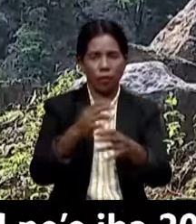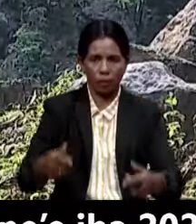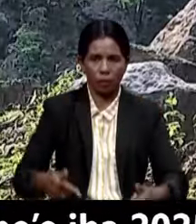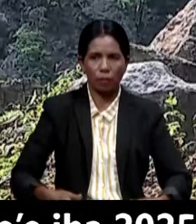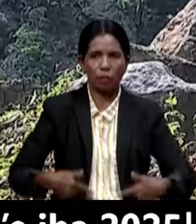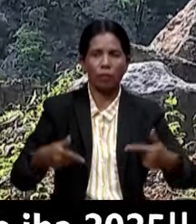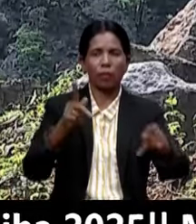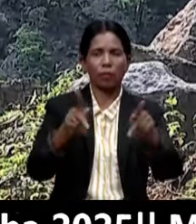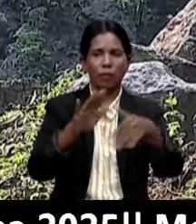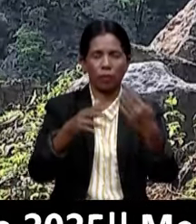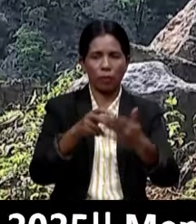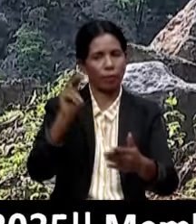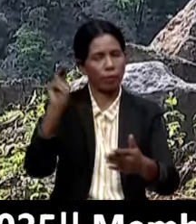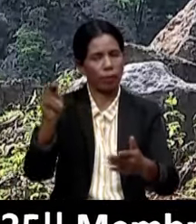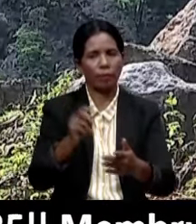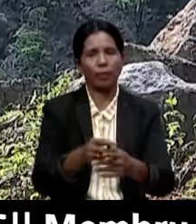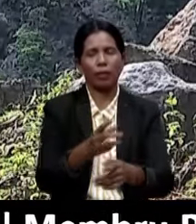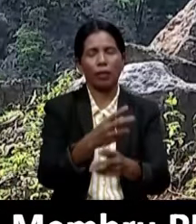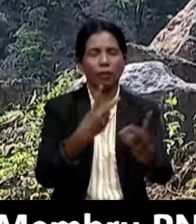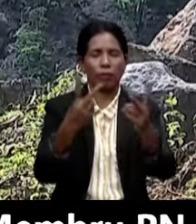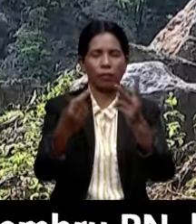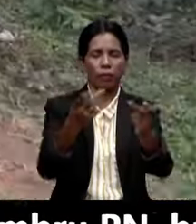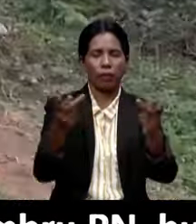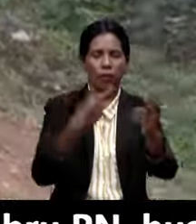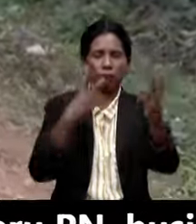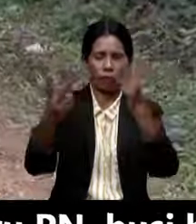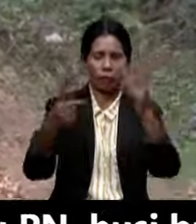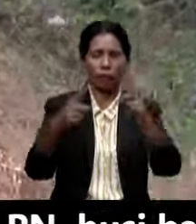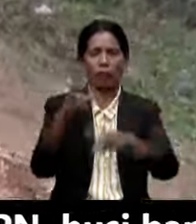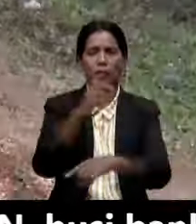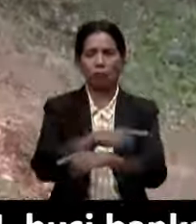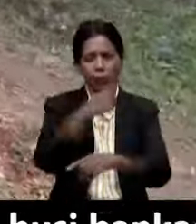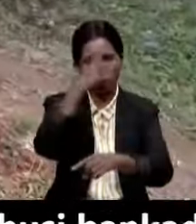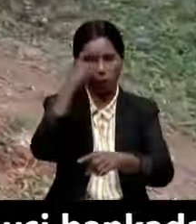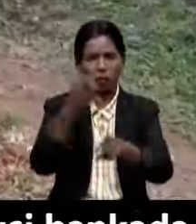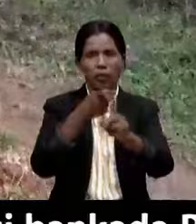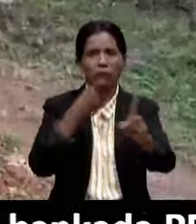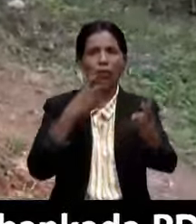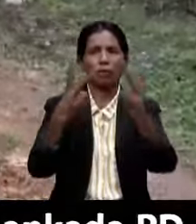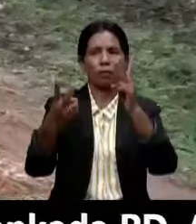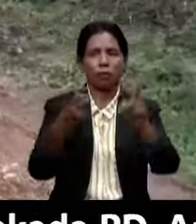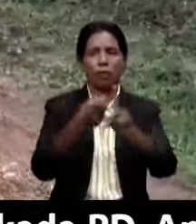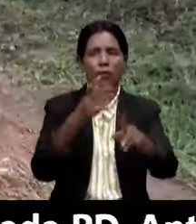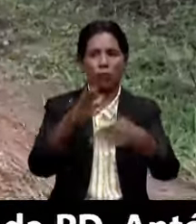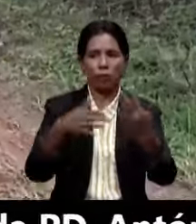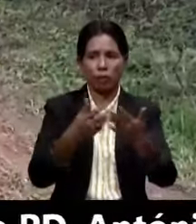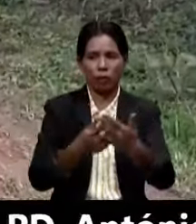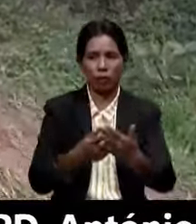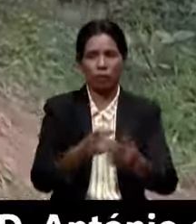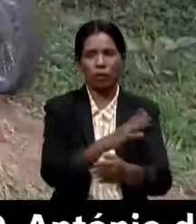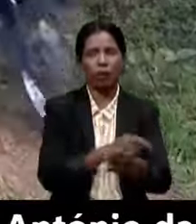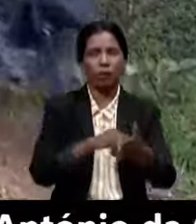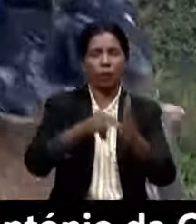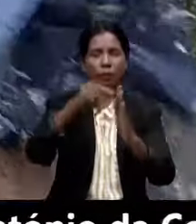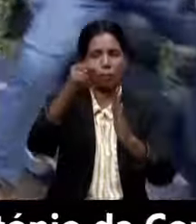comunidade siranien. E a parte selo turismo hin loron avançado teves, tamba influência hos visitantes sir neve ma con número